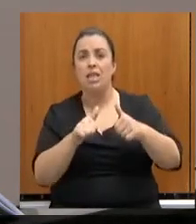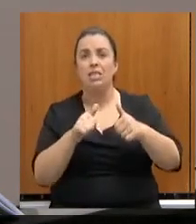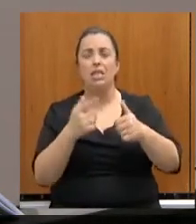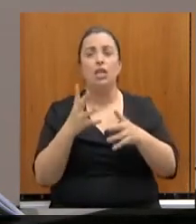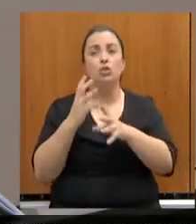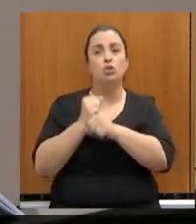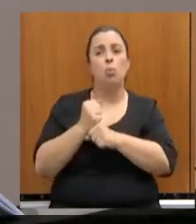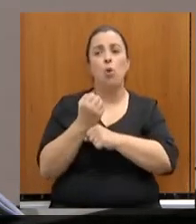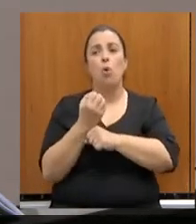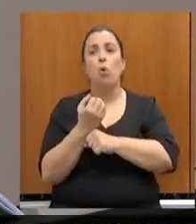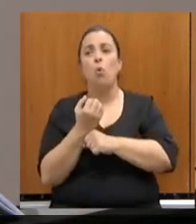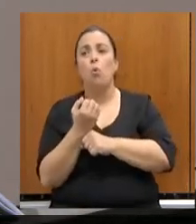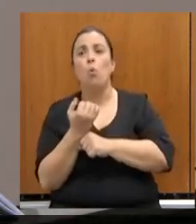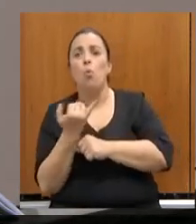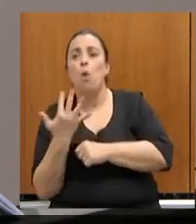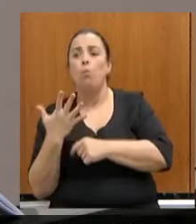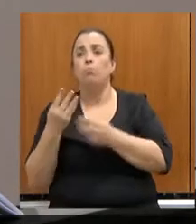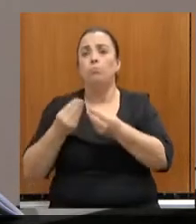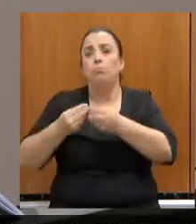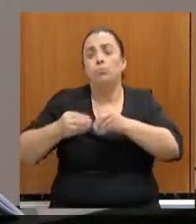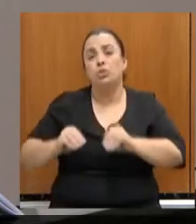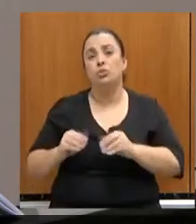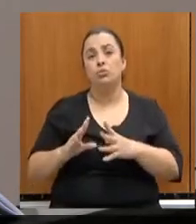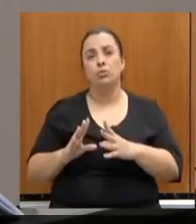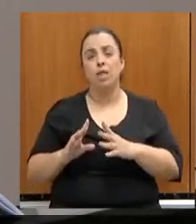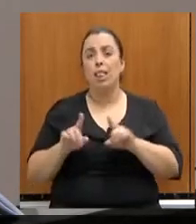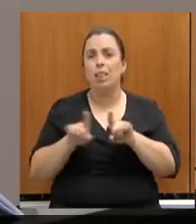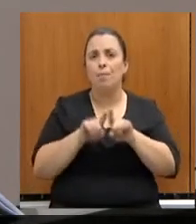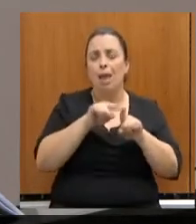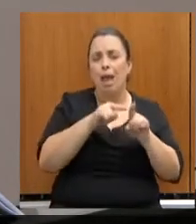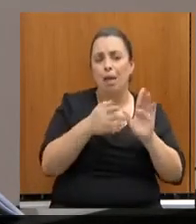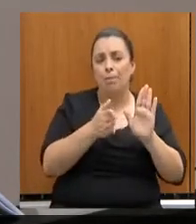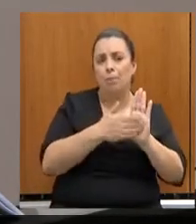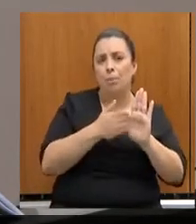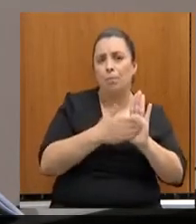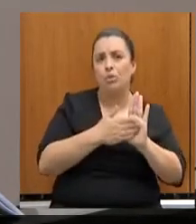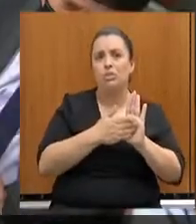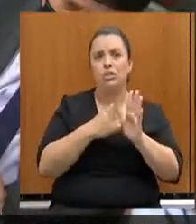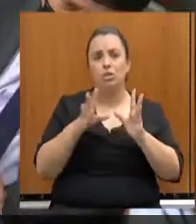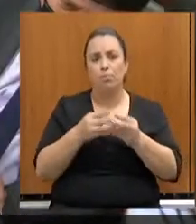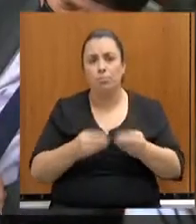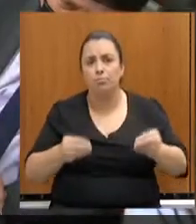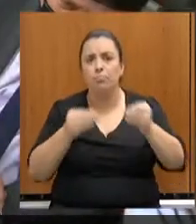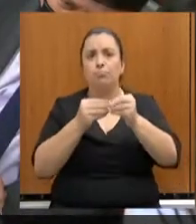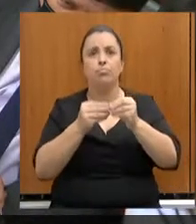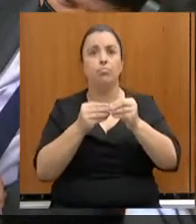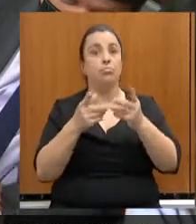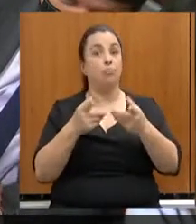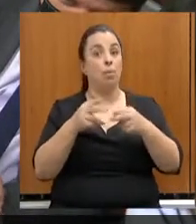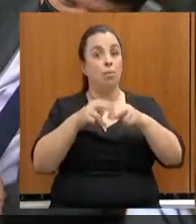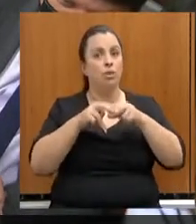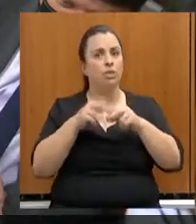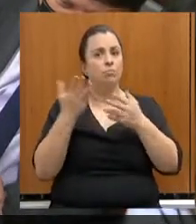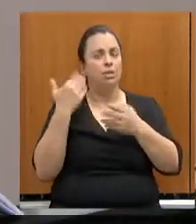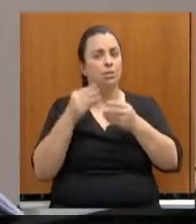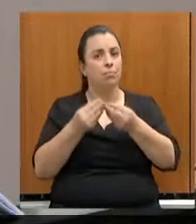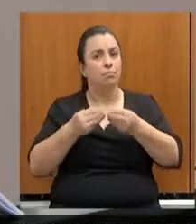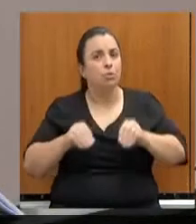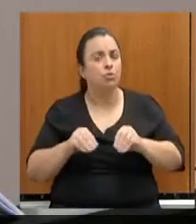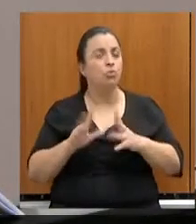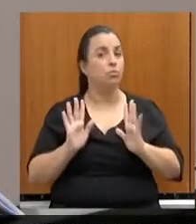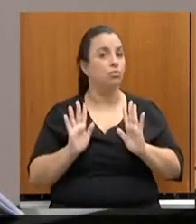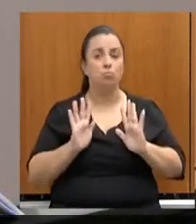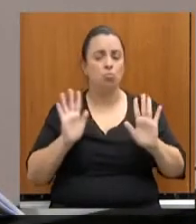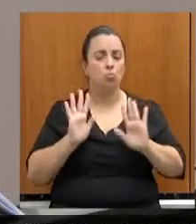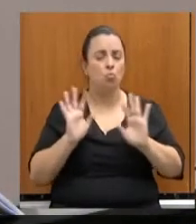ambiental muito menos propõe ações de investigação dos impactos negativos ou maximização de impactos positivos